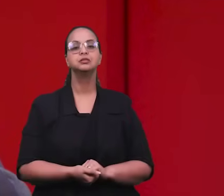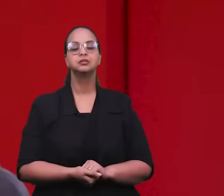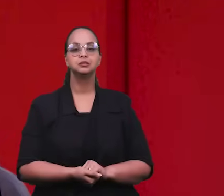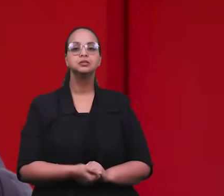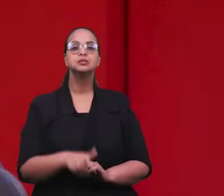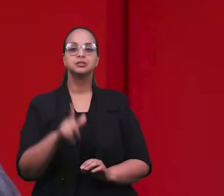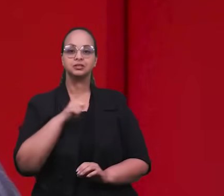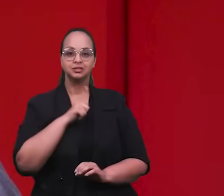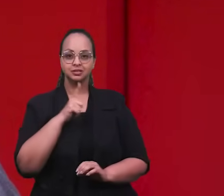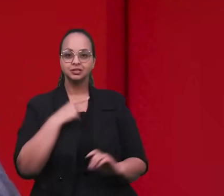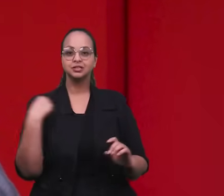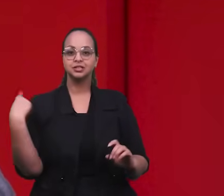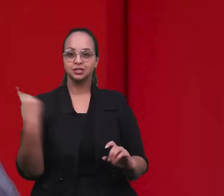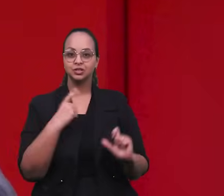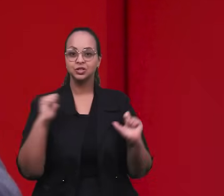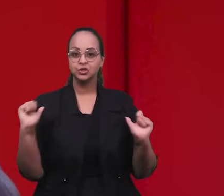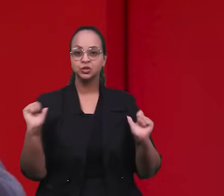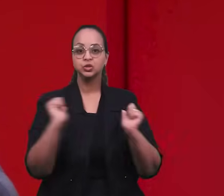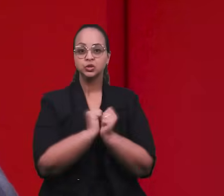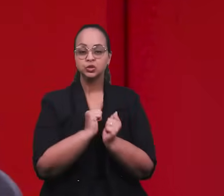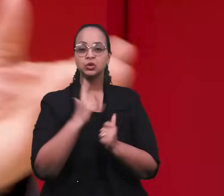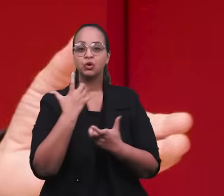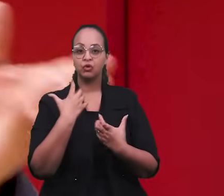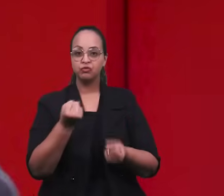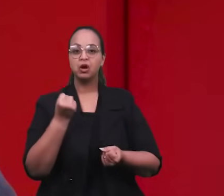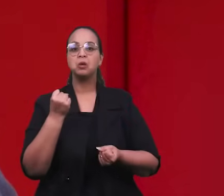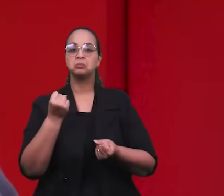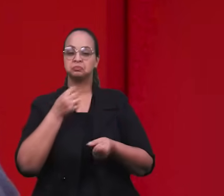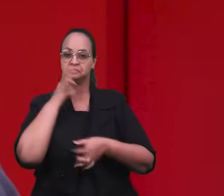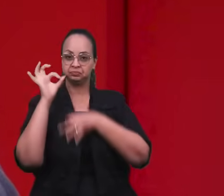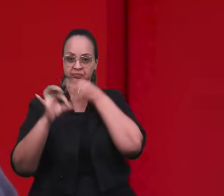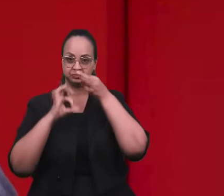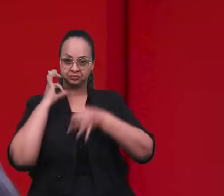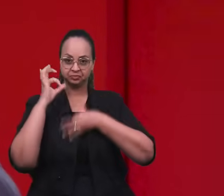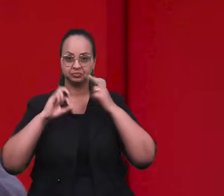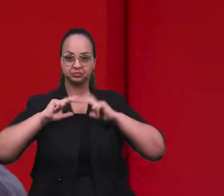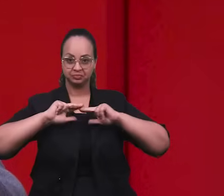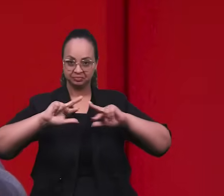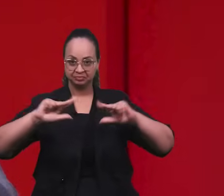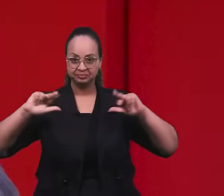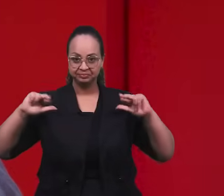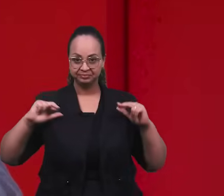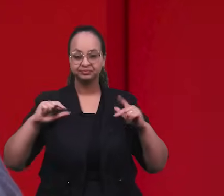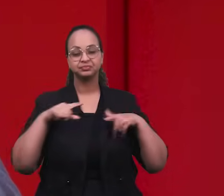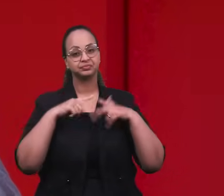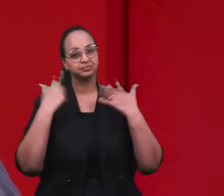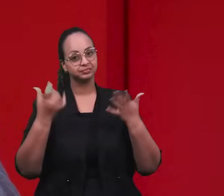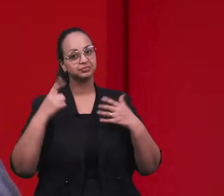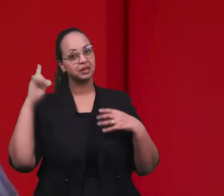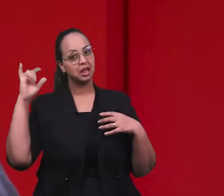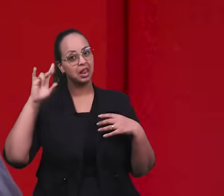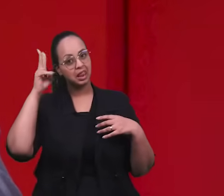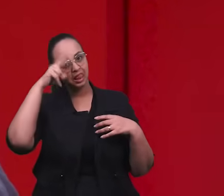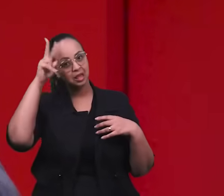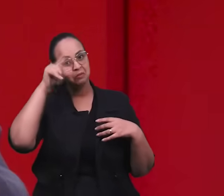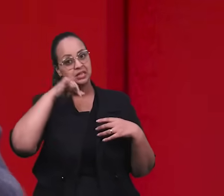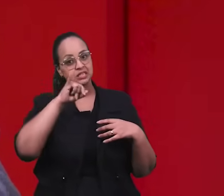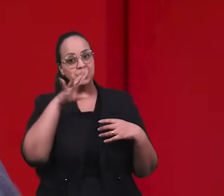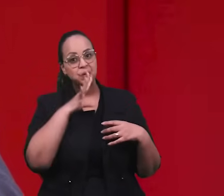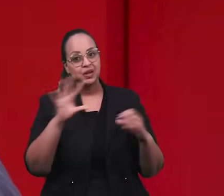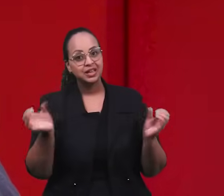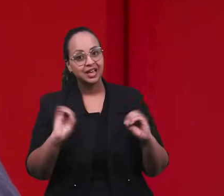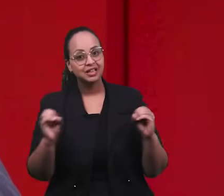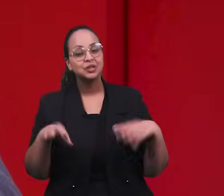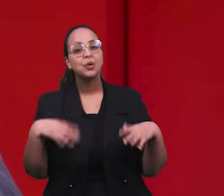né, nossa a cada dia, mas a gente está comentando aqui, vamos comentar outras coisas, para relembrarmos isso. E para aqueles que não